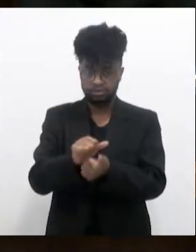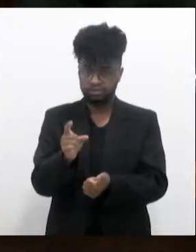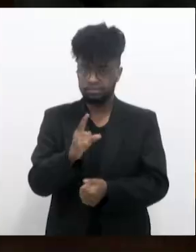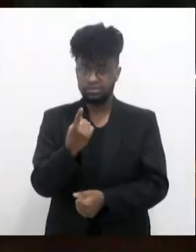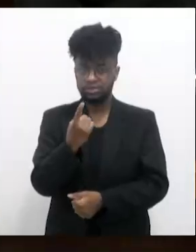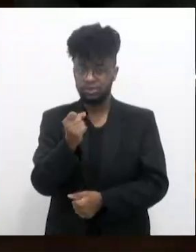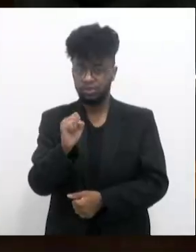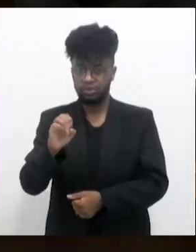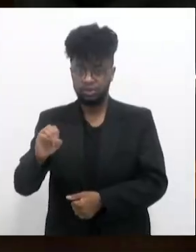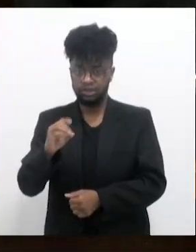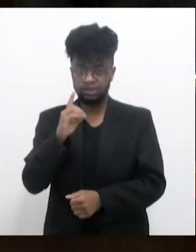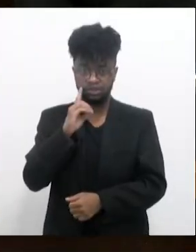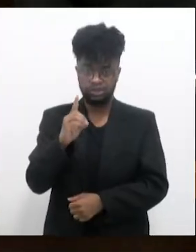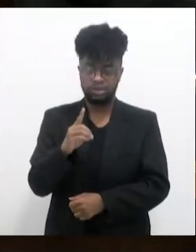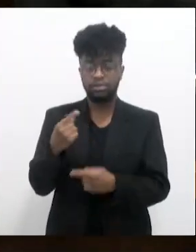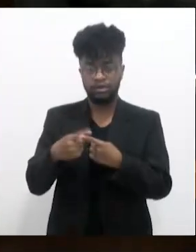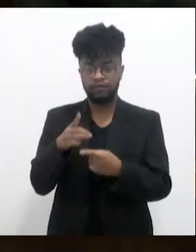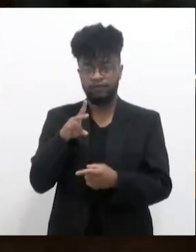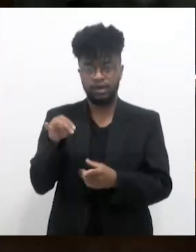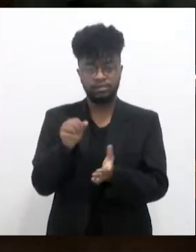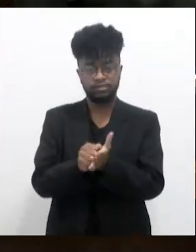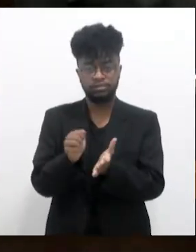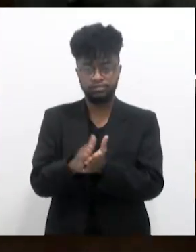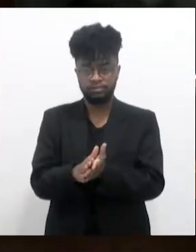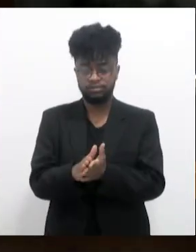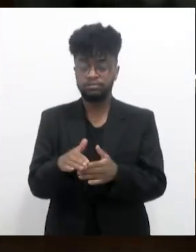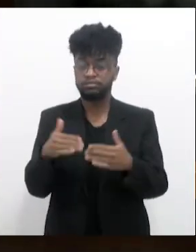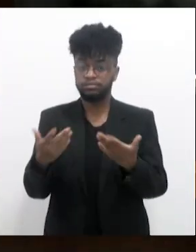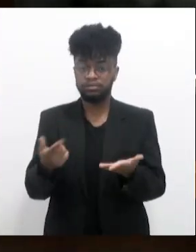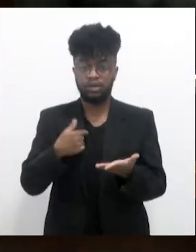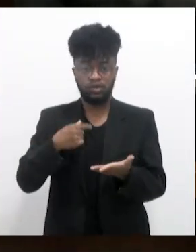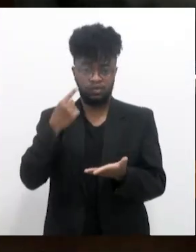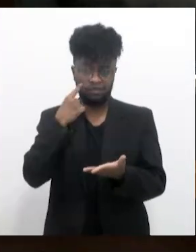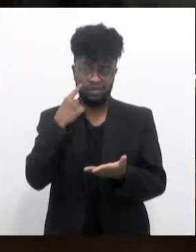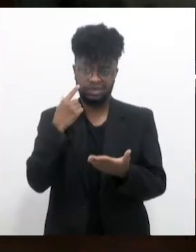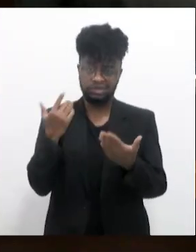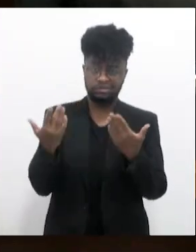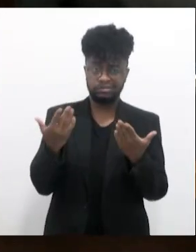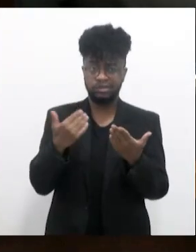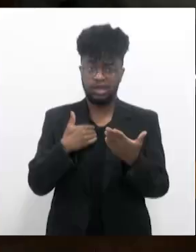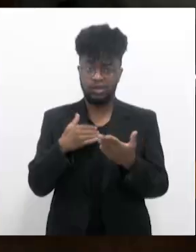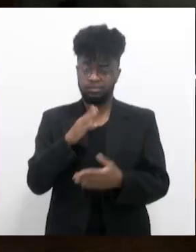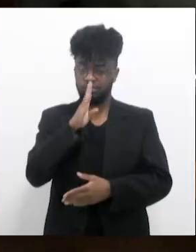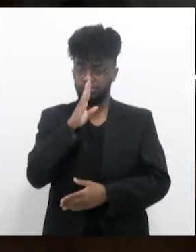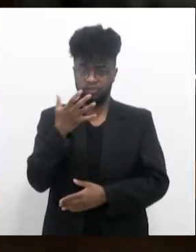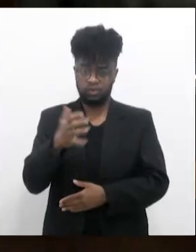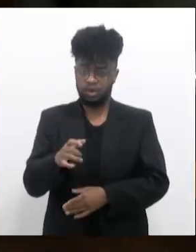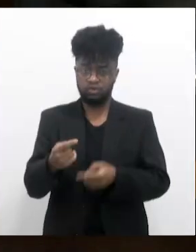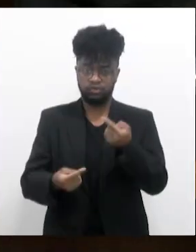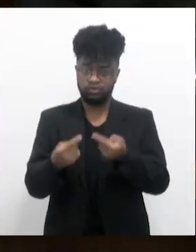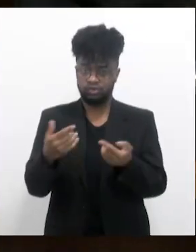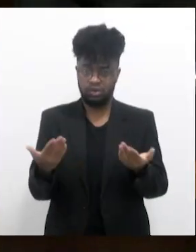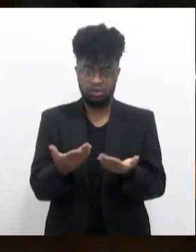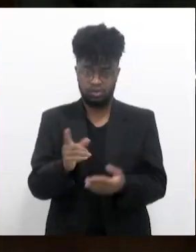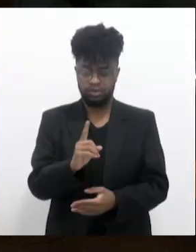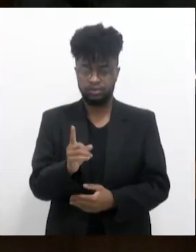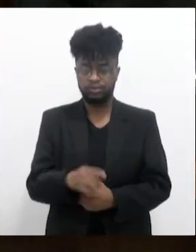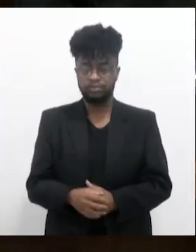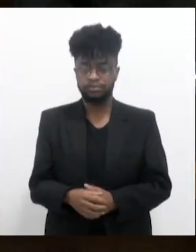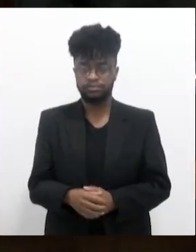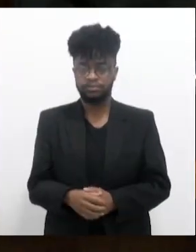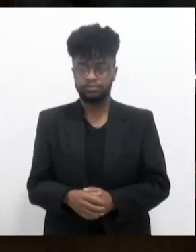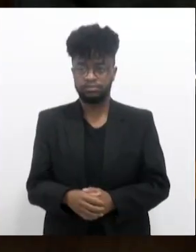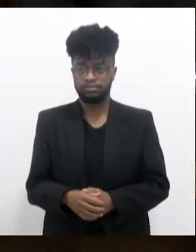Aí o cara vai tomar multa. Então, eu vejo com muita ressalva, eu vou me abster dessa primeira discussão, presidente.